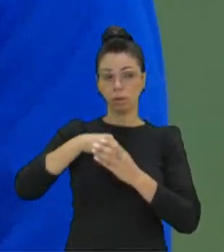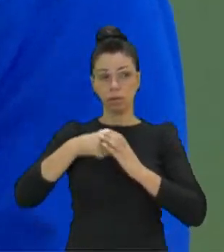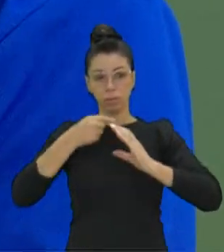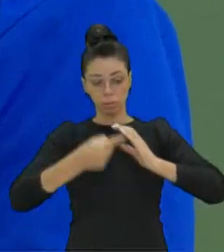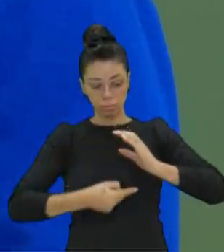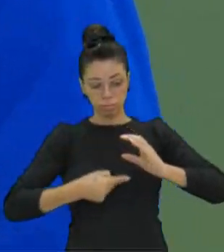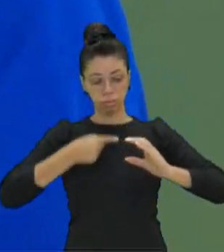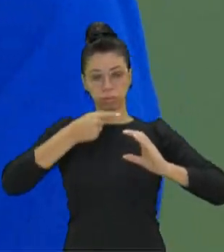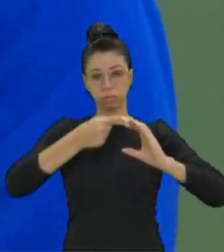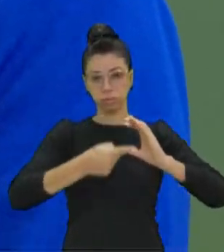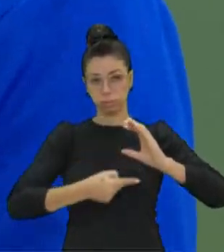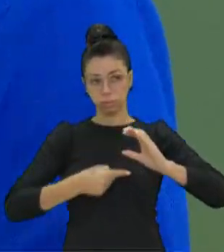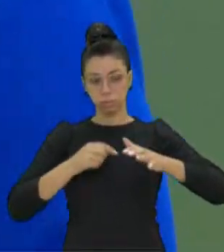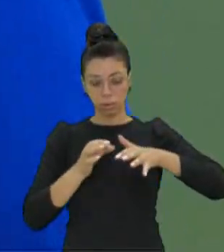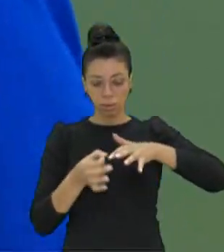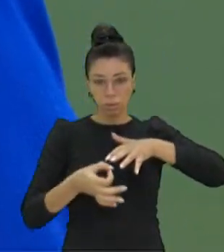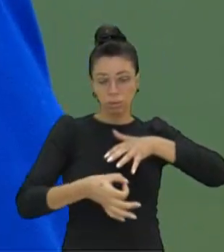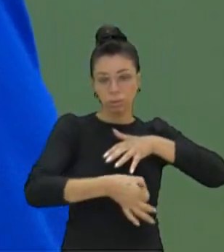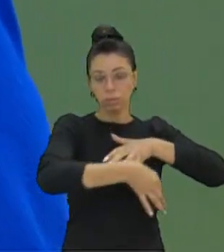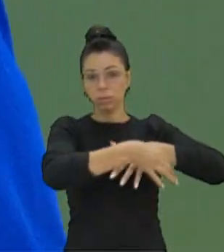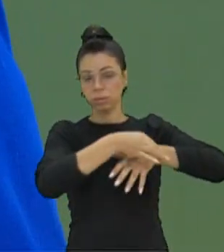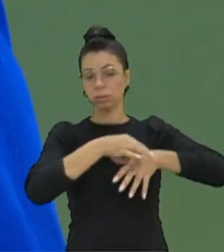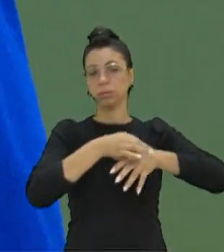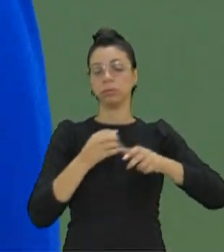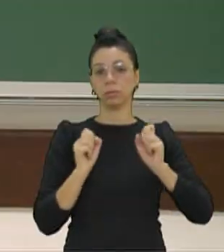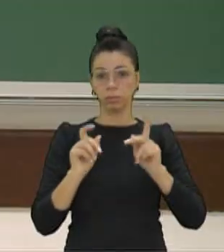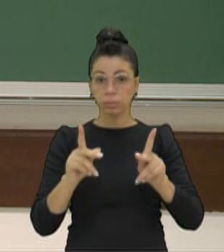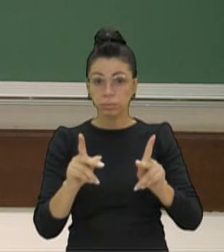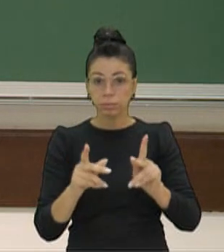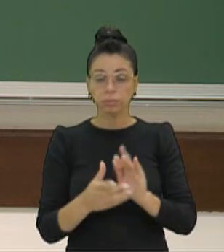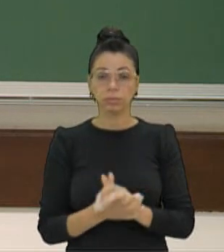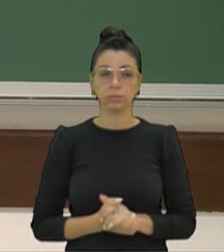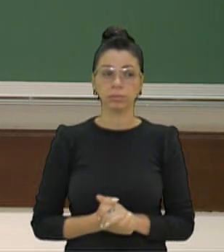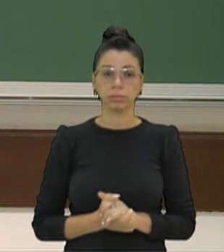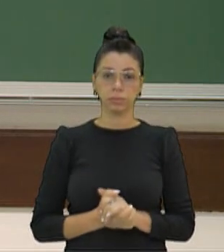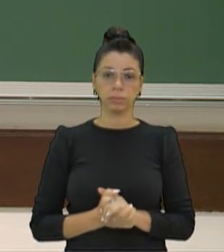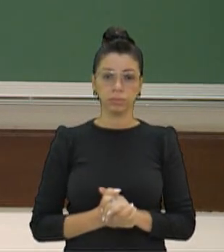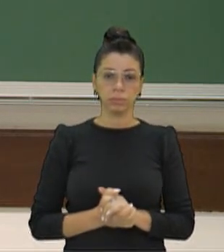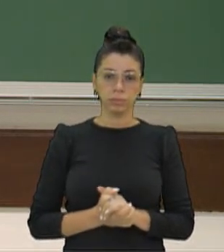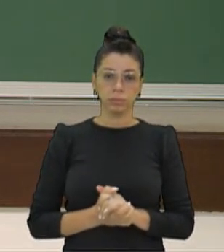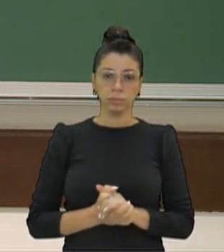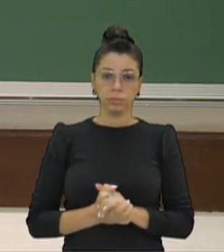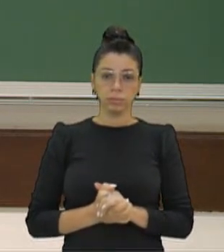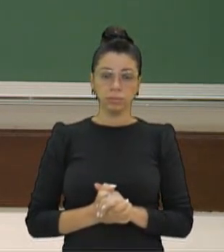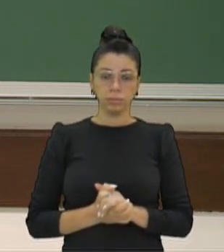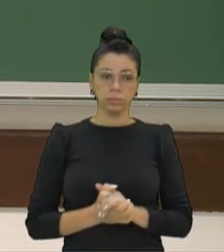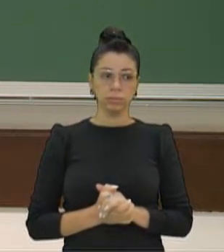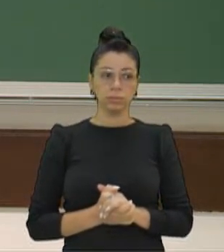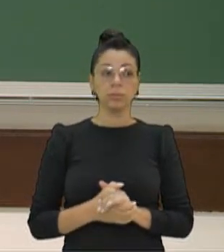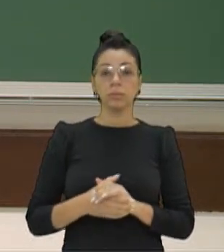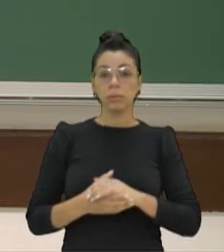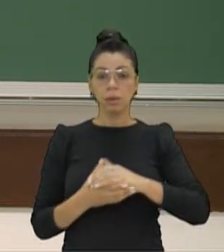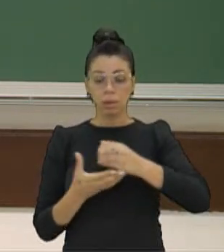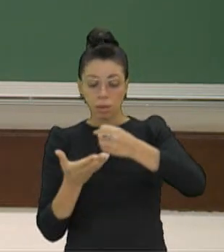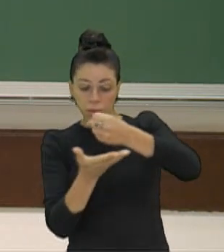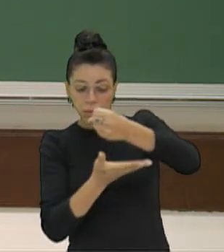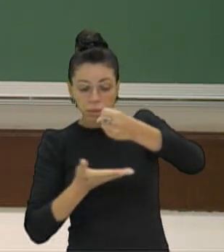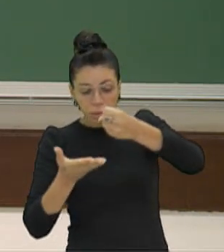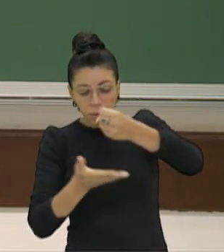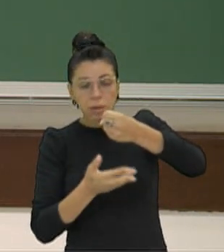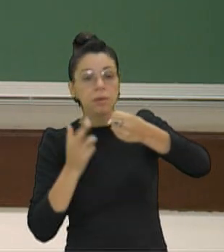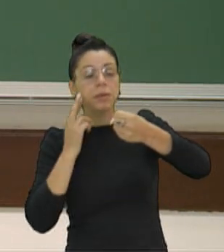os bronquíolos, os alvéolos pulmonares. E essa bexiga de baixo, cor de rosa, ela